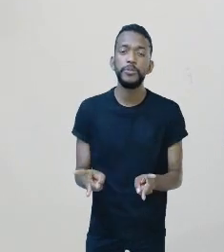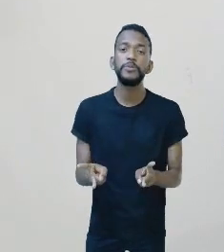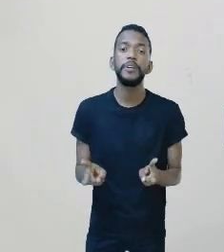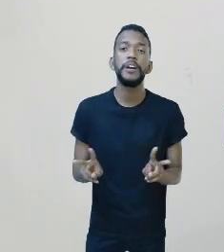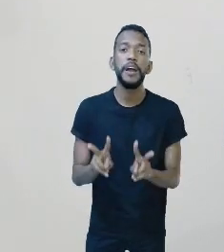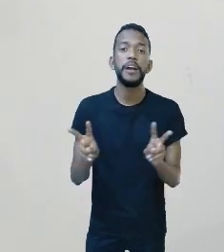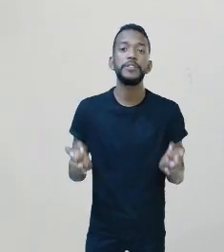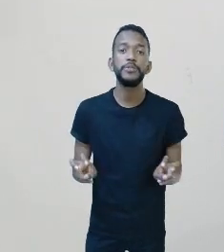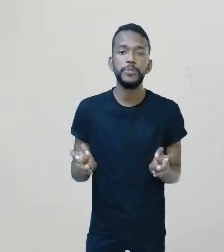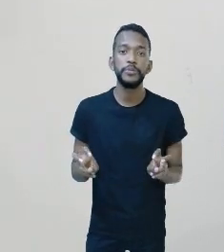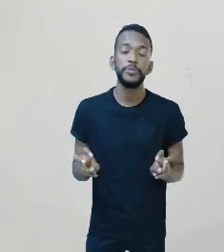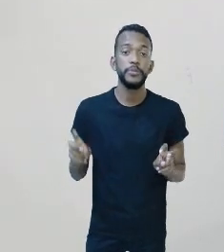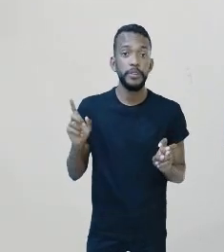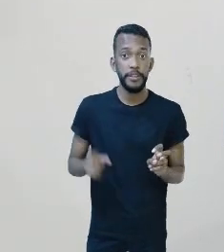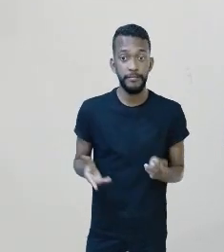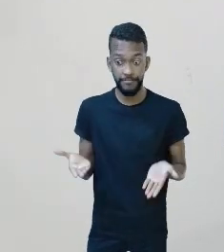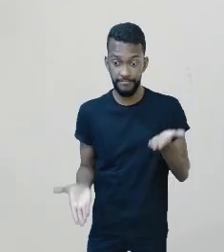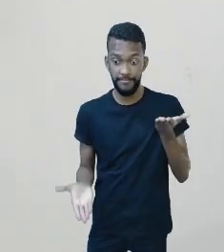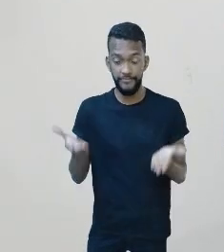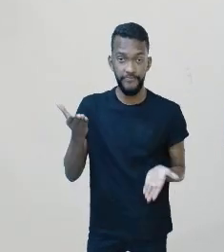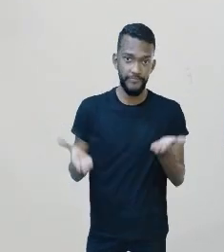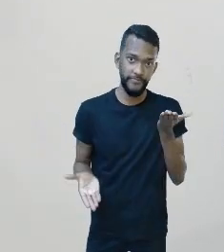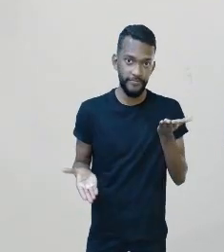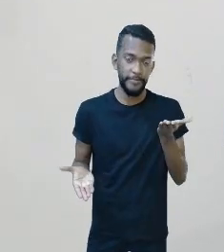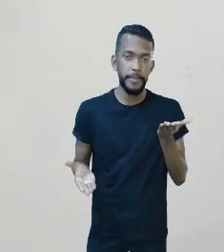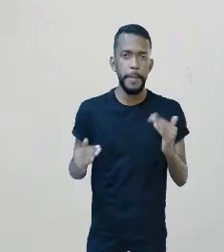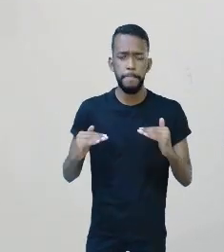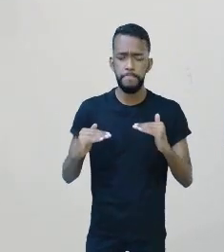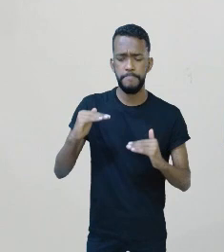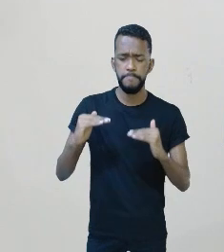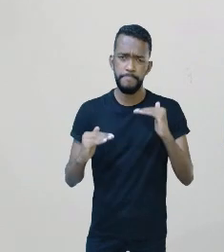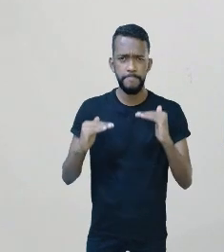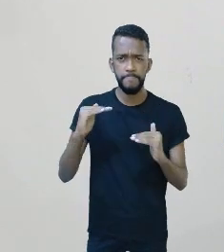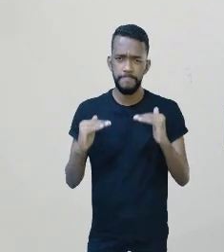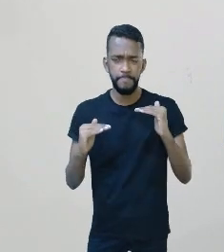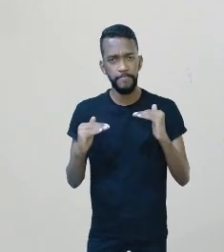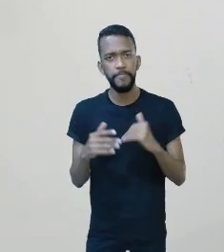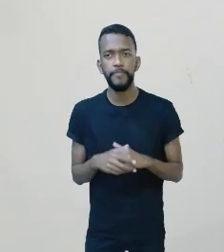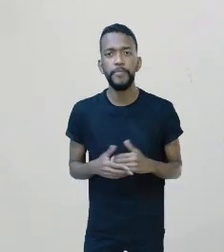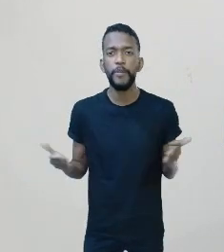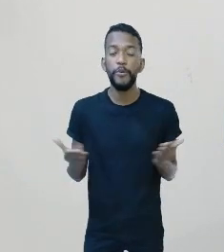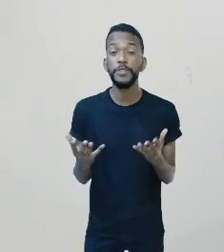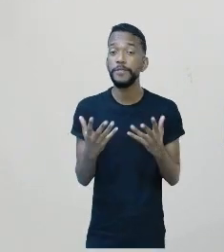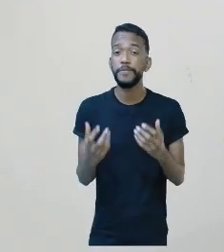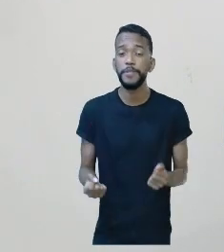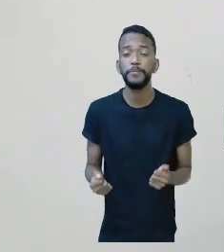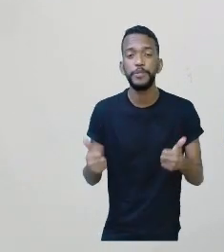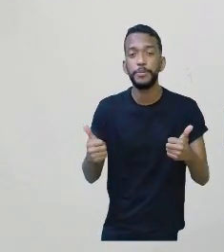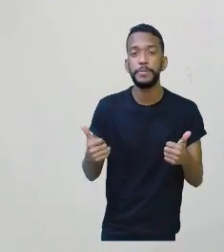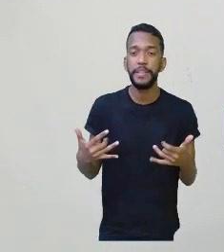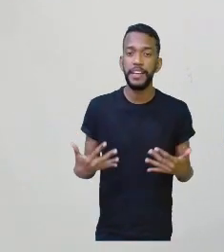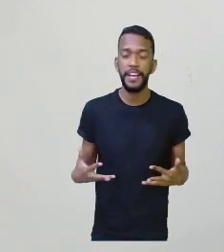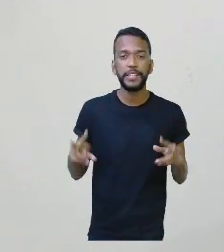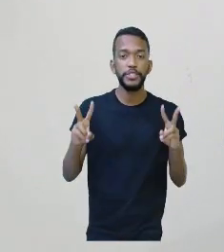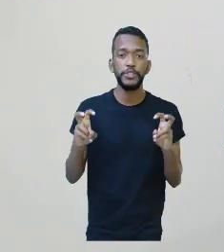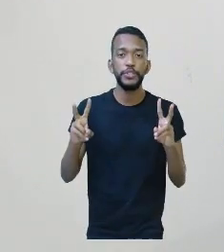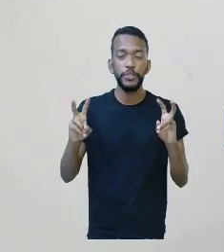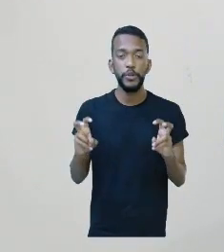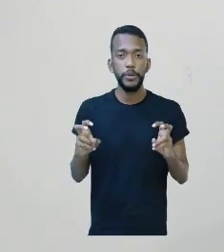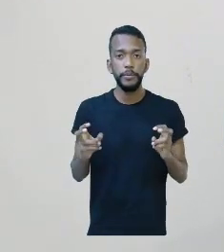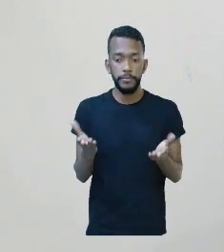ao assunto grandezas e medidas. Isso mesmo, hoje nós vamos trabalhar uma